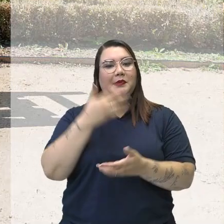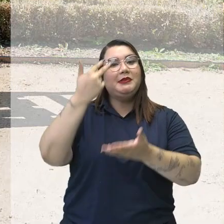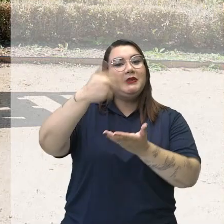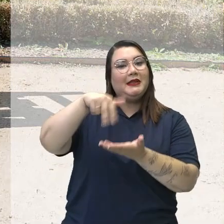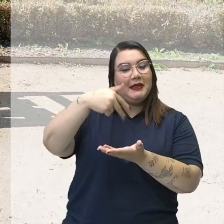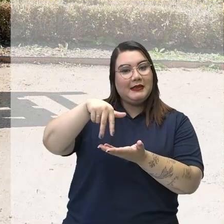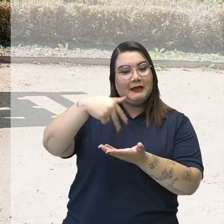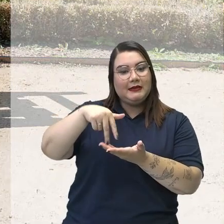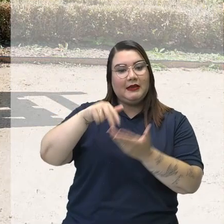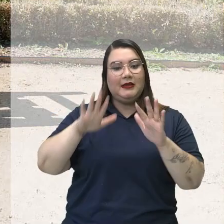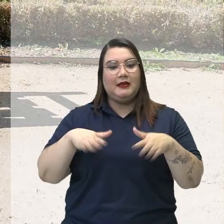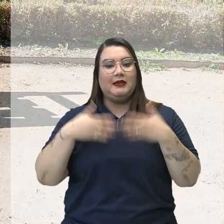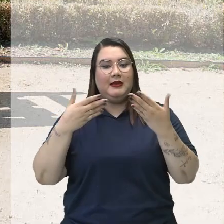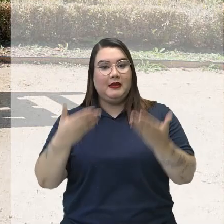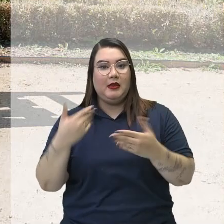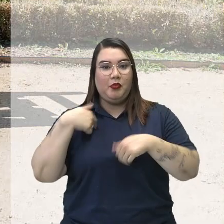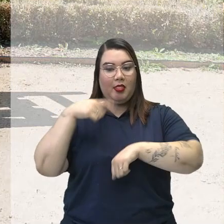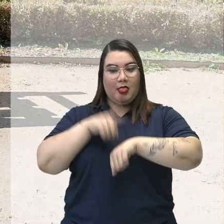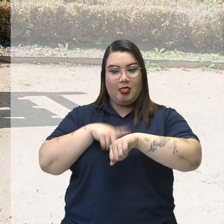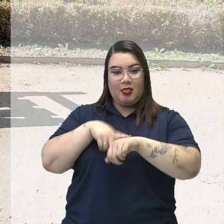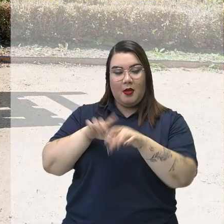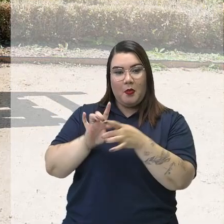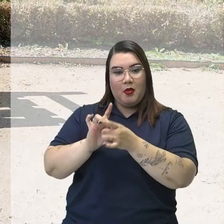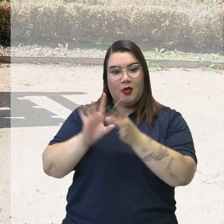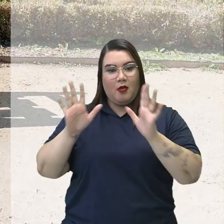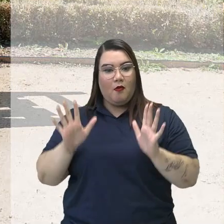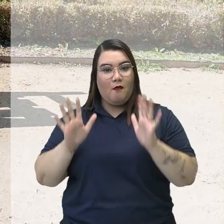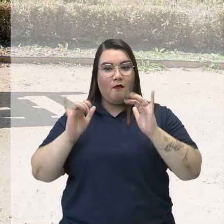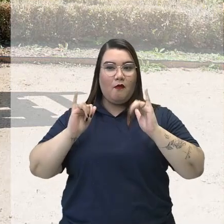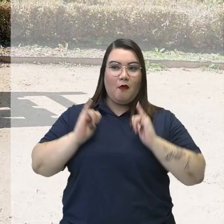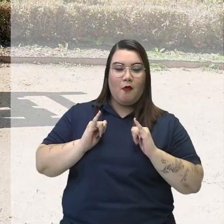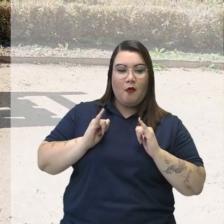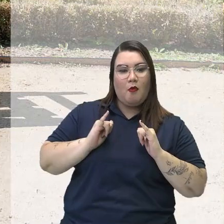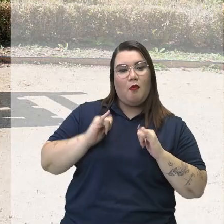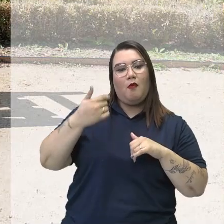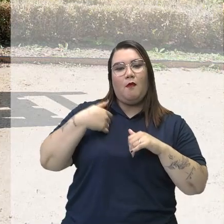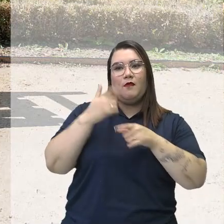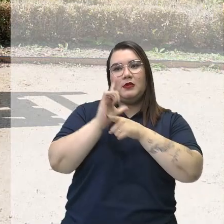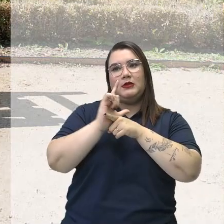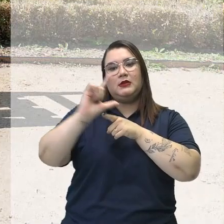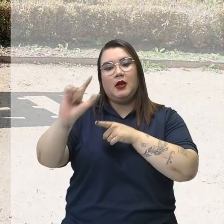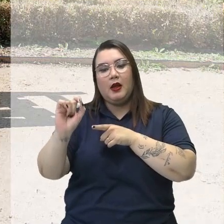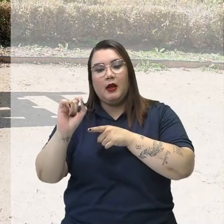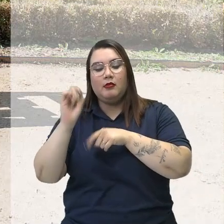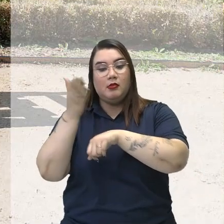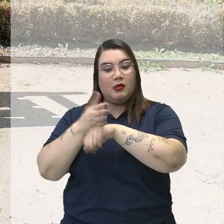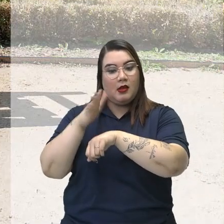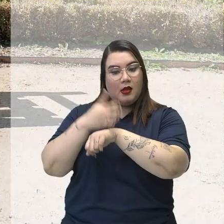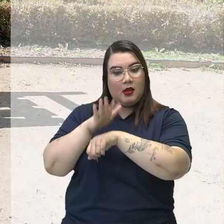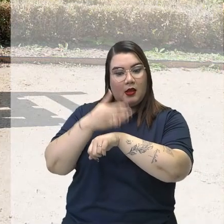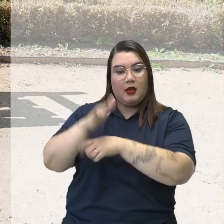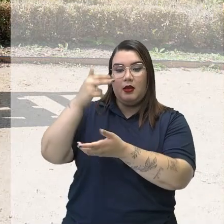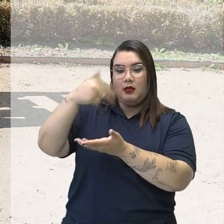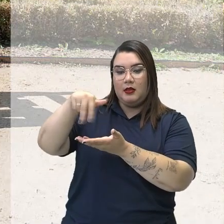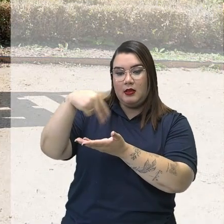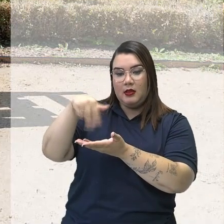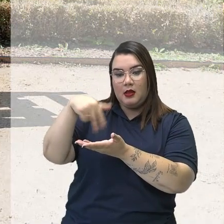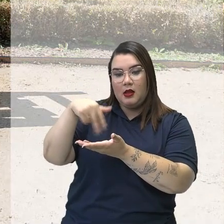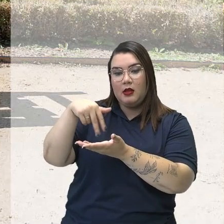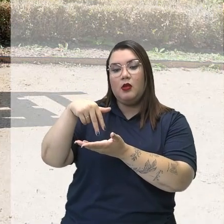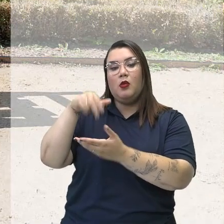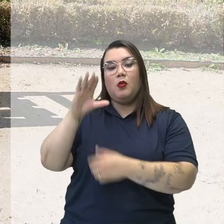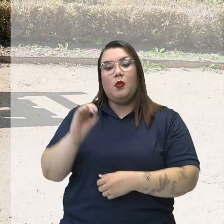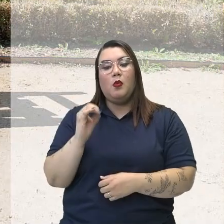dançar. Então, nos meus tempos livres, né, no meu tempo livre, ou eu saio para algum lugar para treinar, né, a dança de